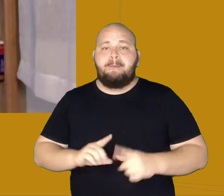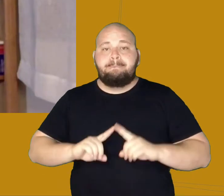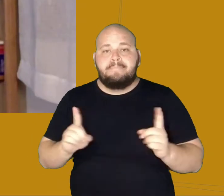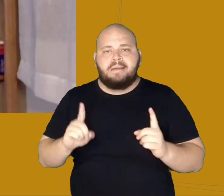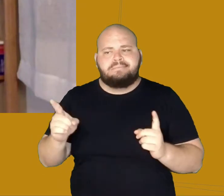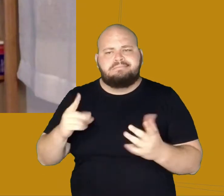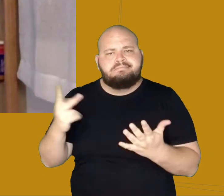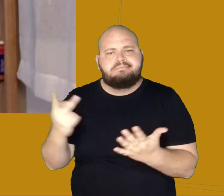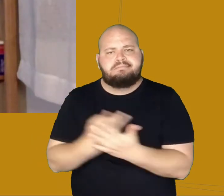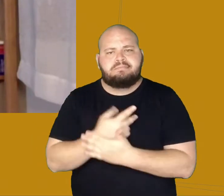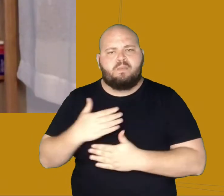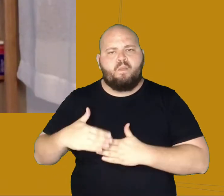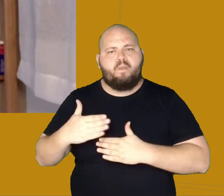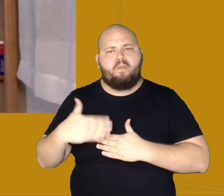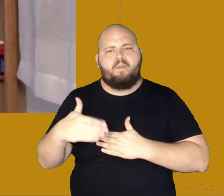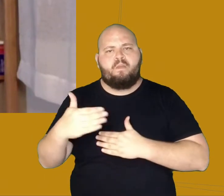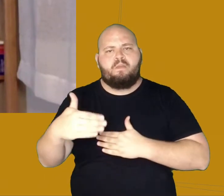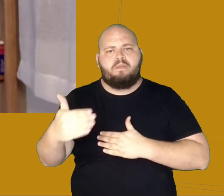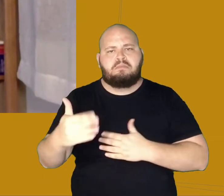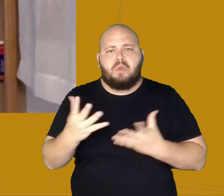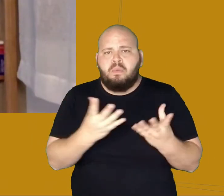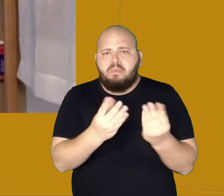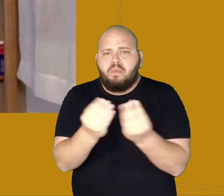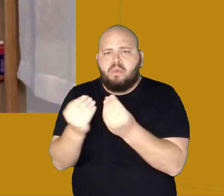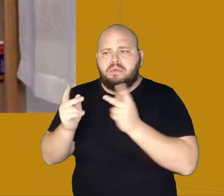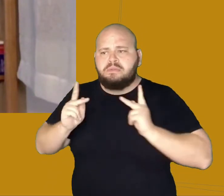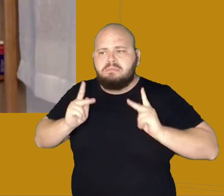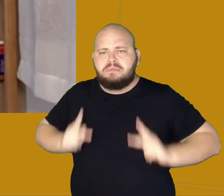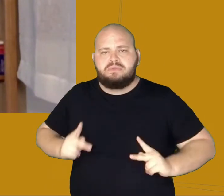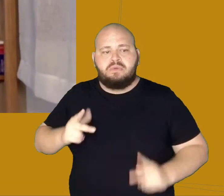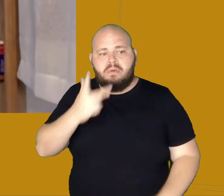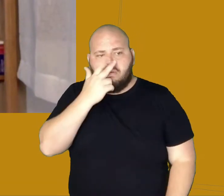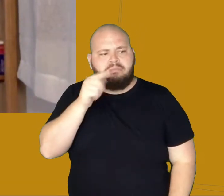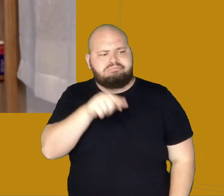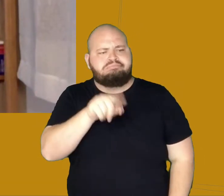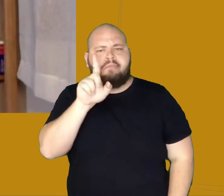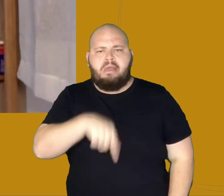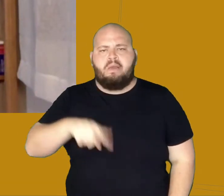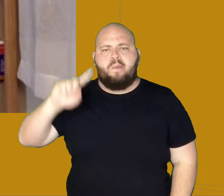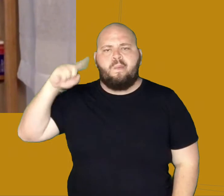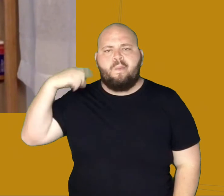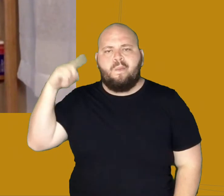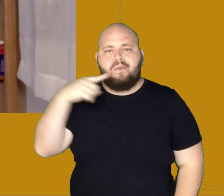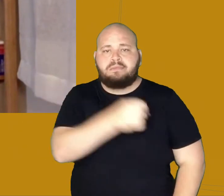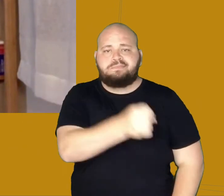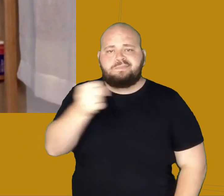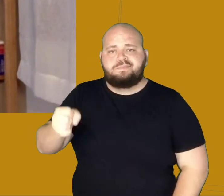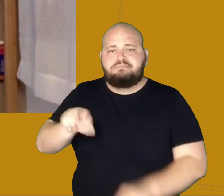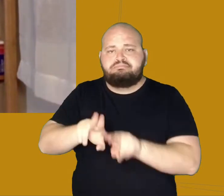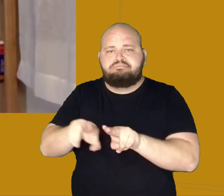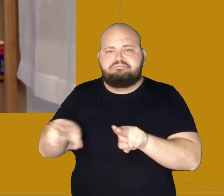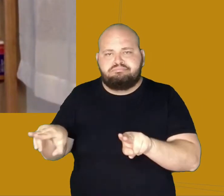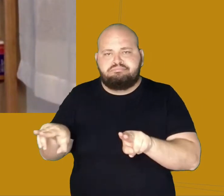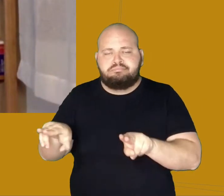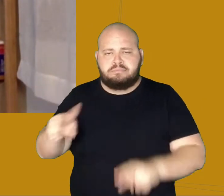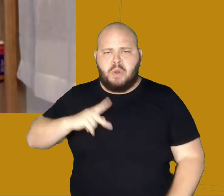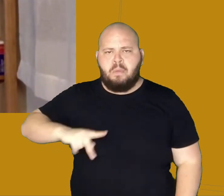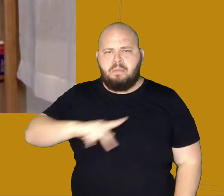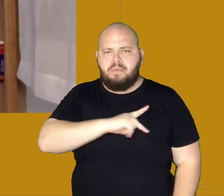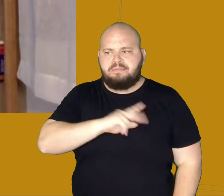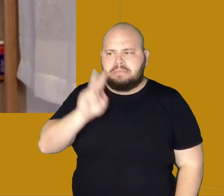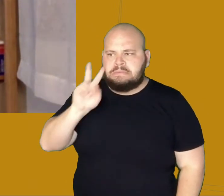que acontece é que, aumentando o escrutínio, muitas pessoas começam a ser consideradas doentes e internadas.